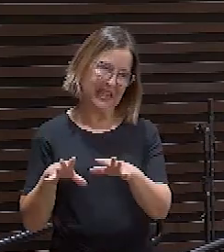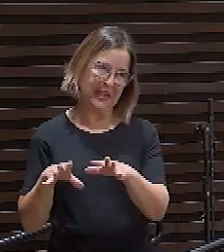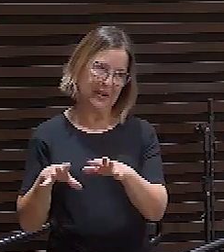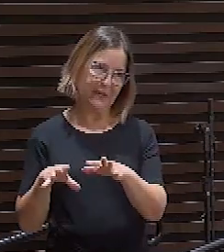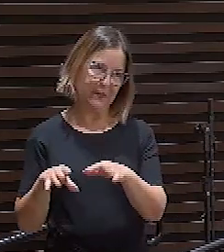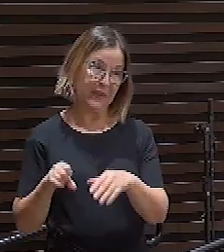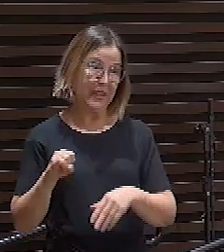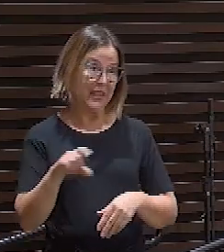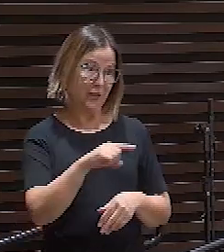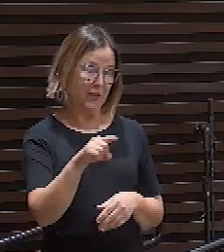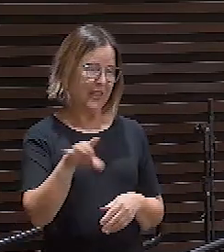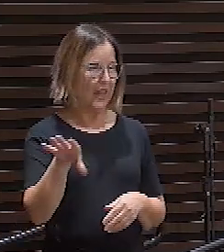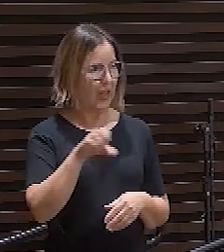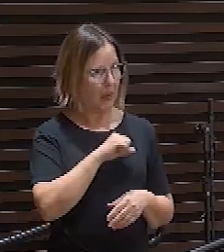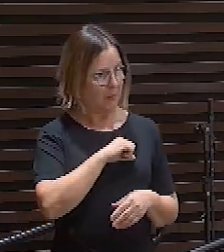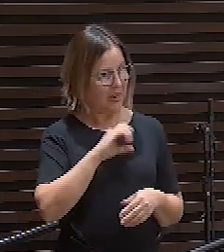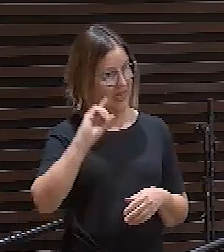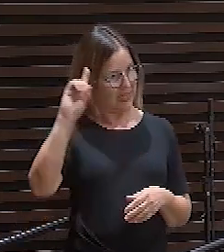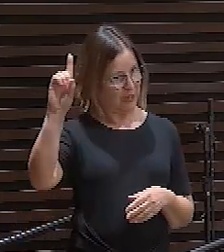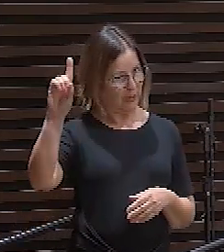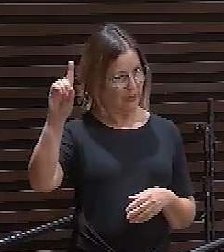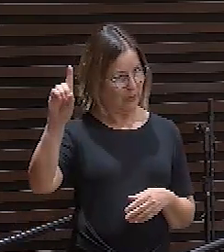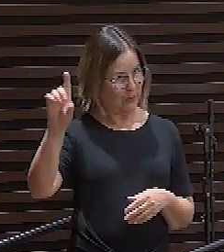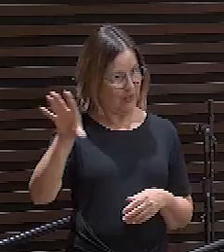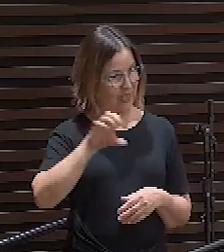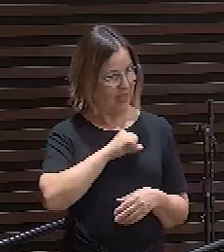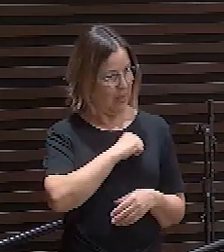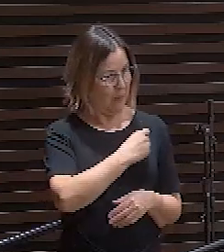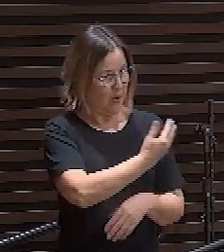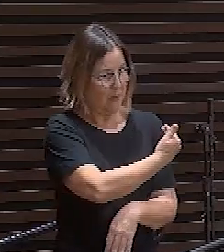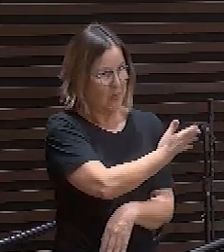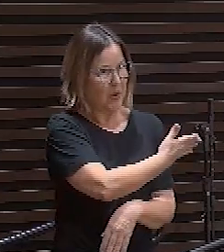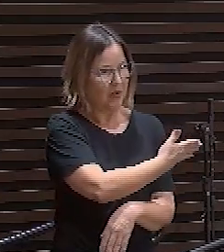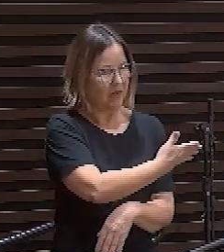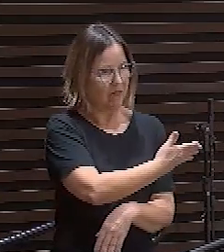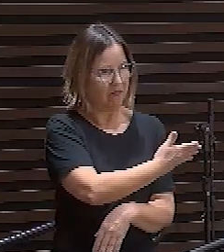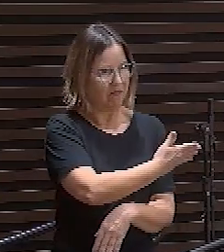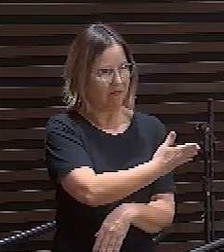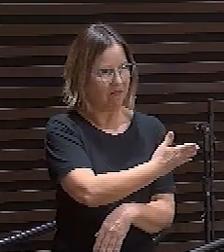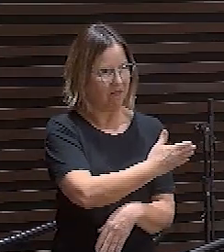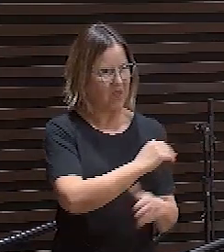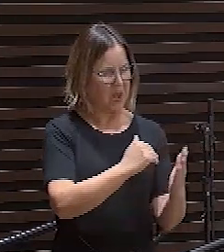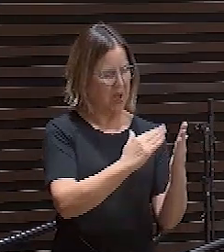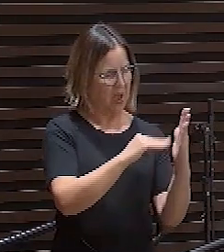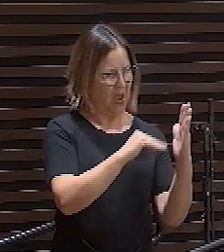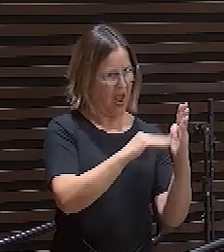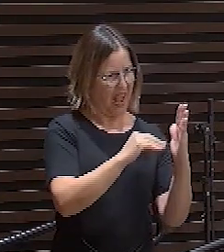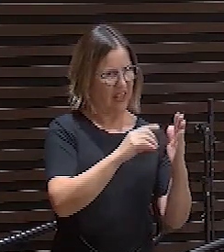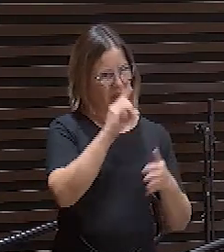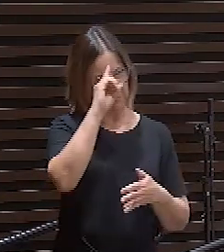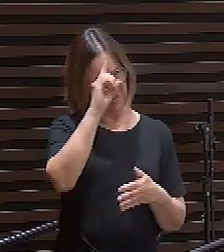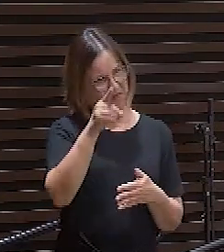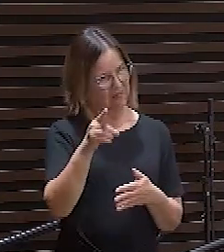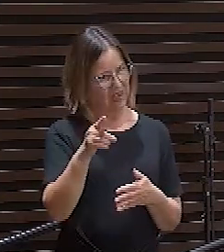se você amar a Deus e amar o próximo, o resto dos mandamentos você vai cumprir